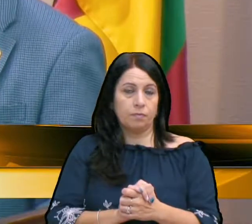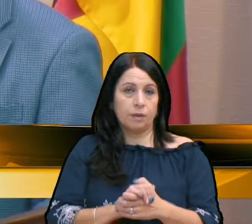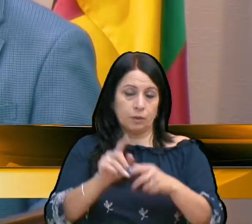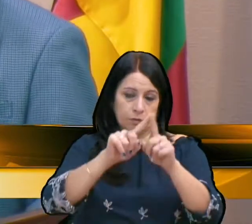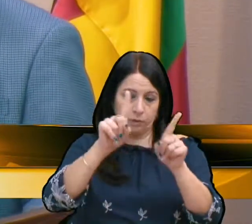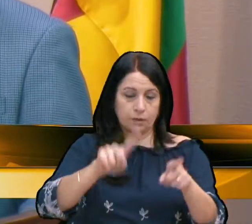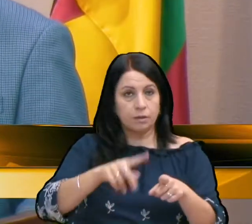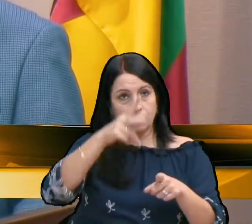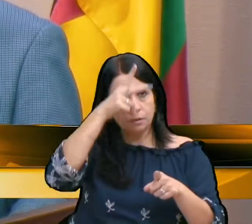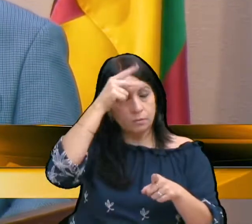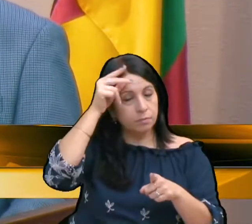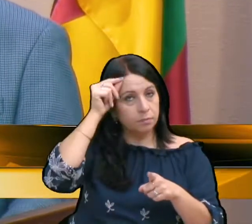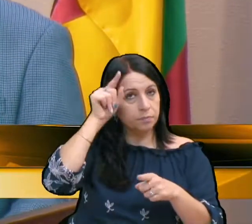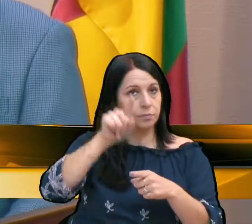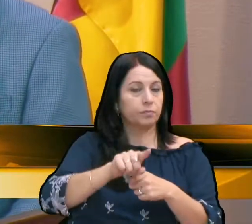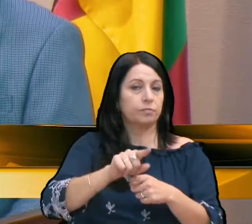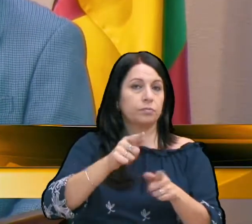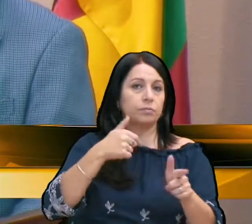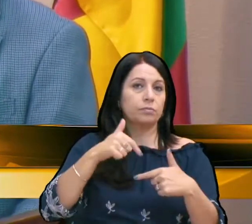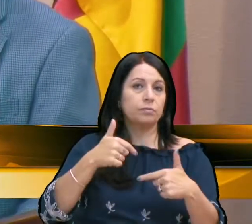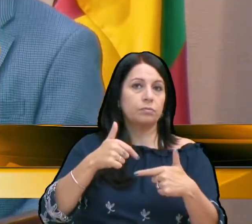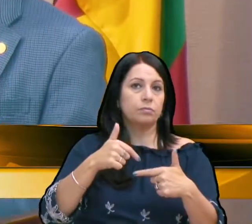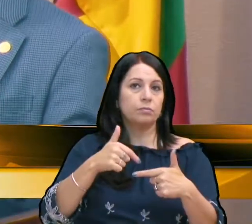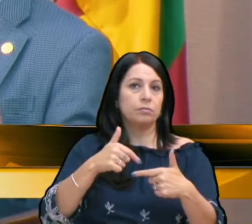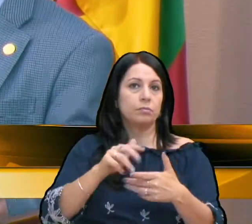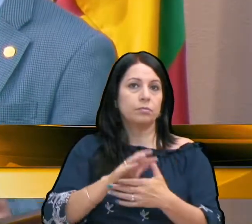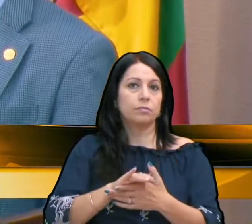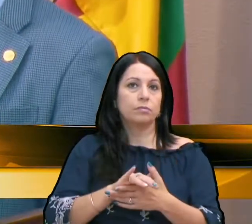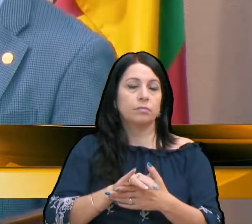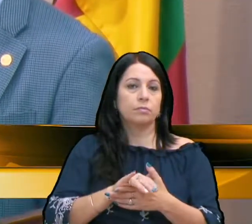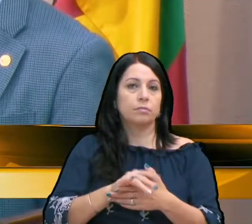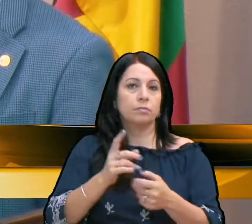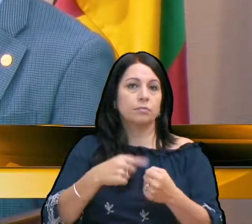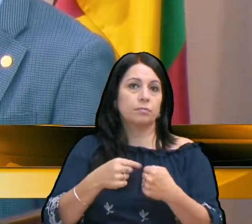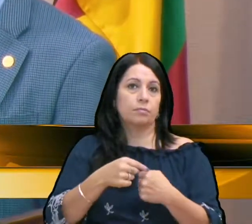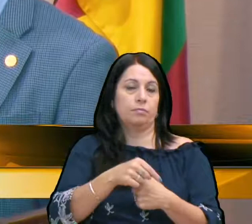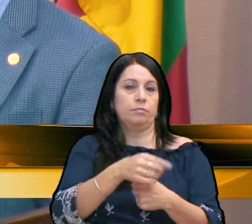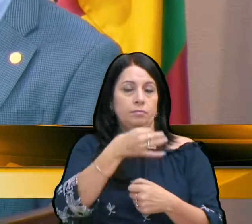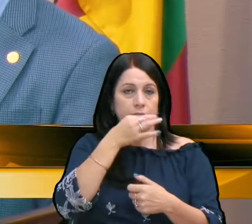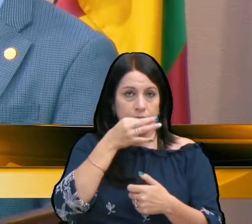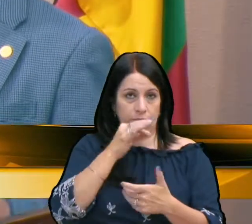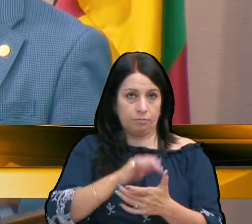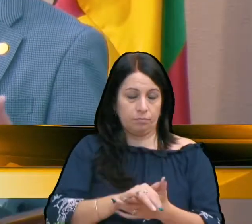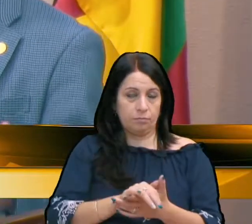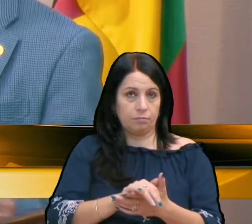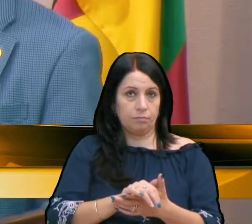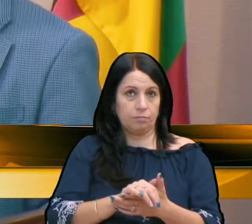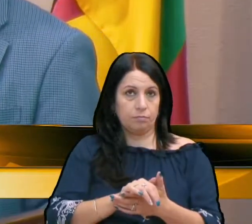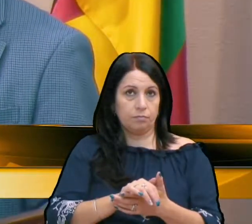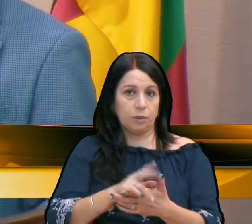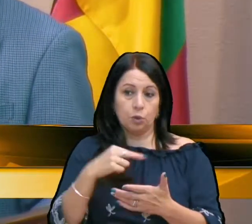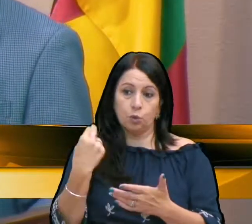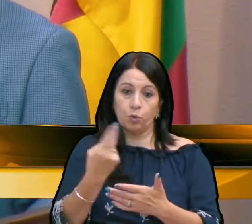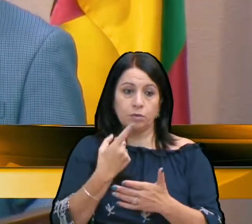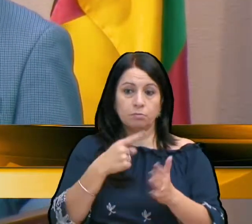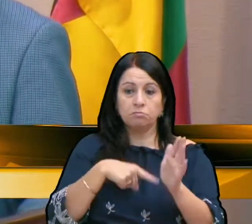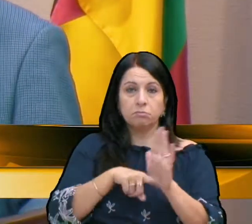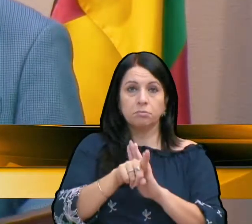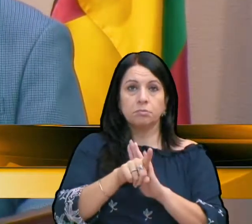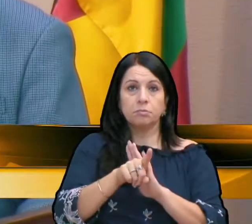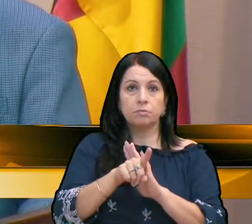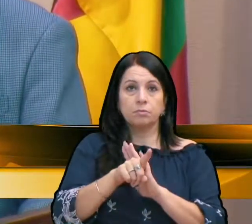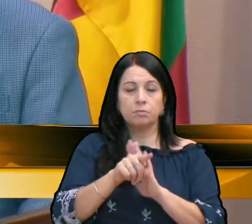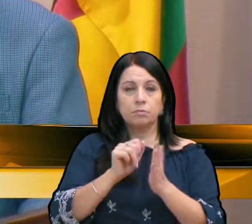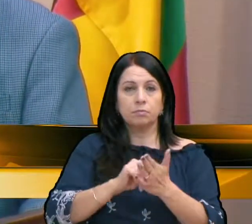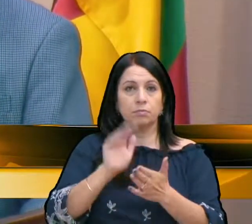servidores públicos municipais deveriam trabalhar para o município de Caxias do Sul. Então, nós aqui perguntamos na Câmara de